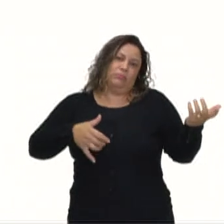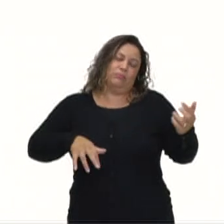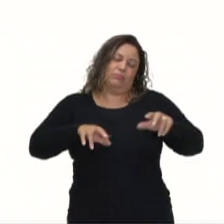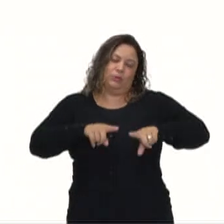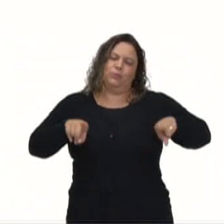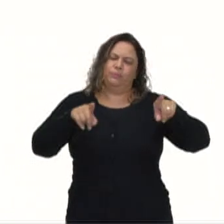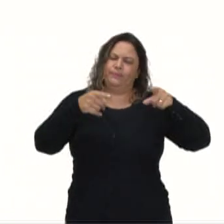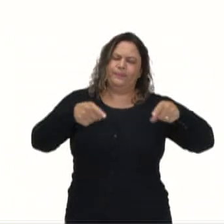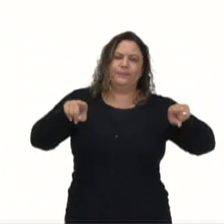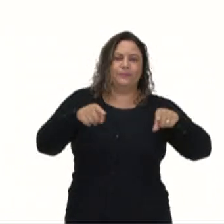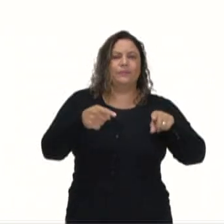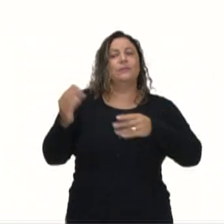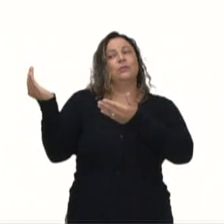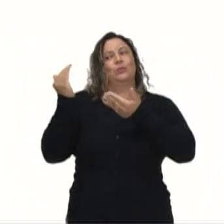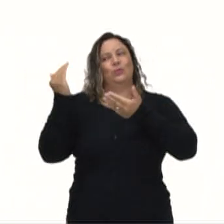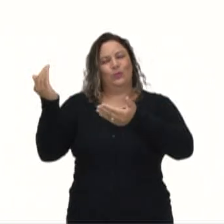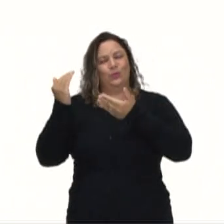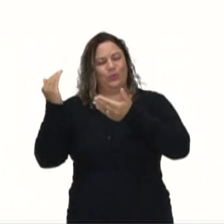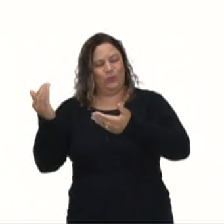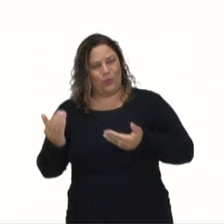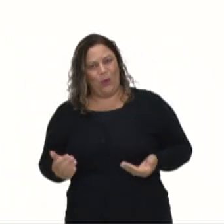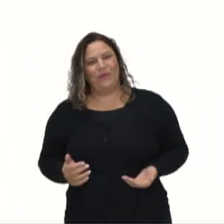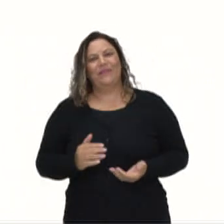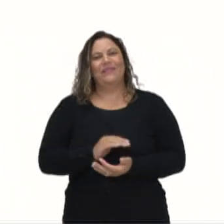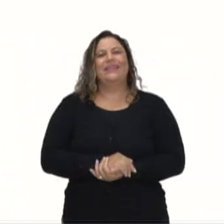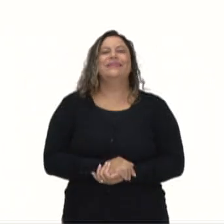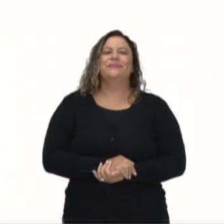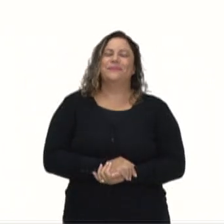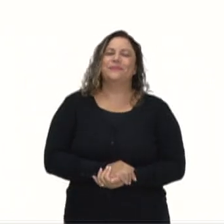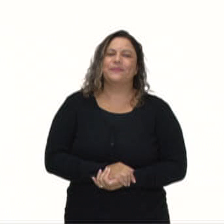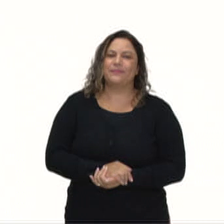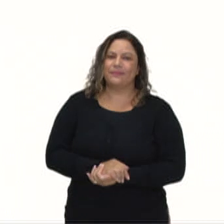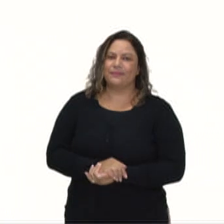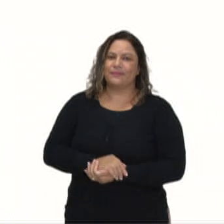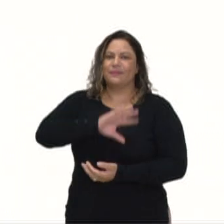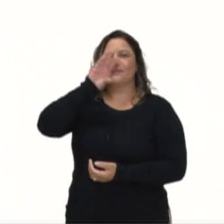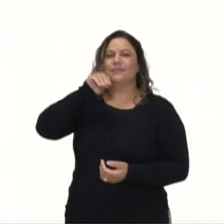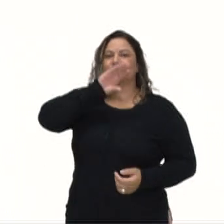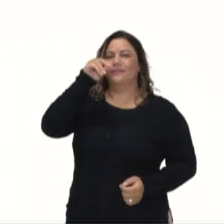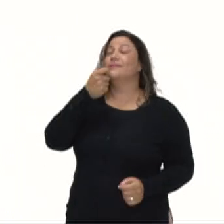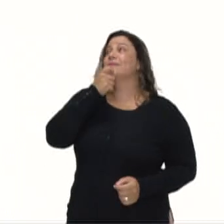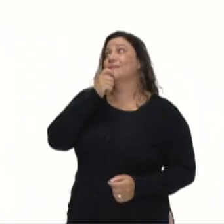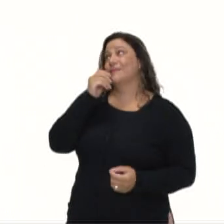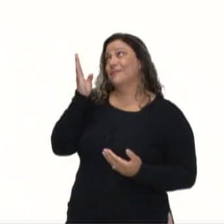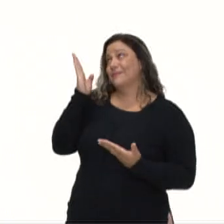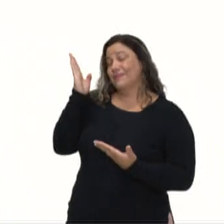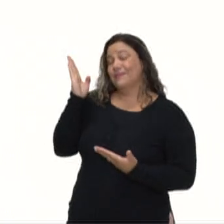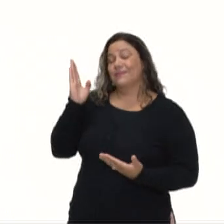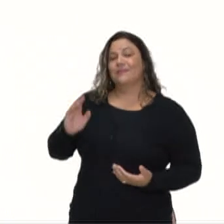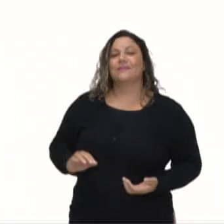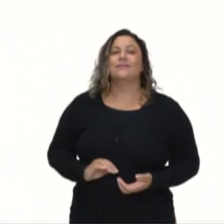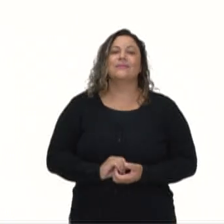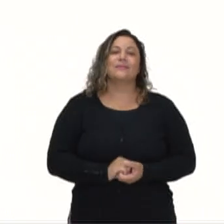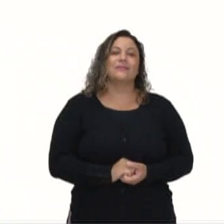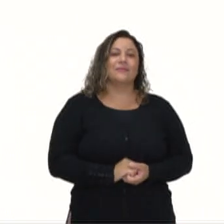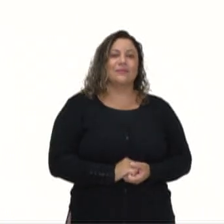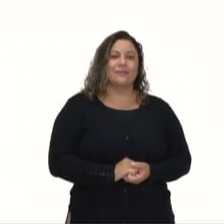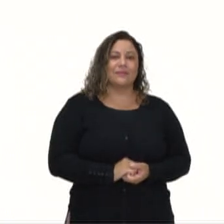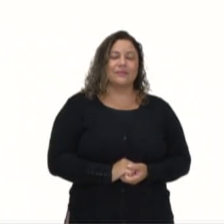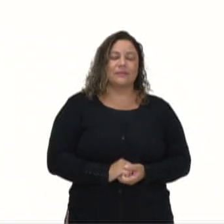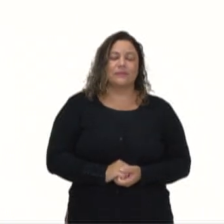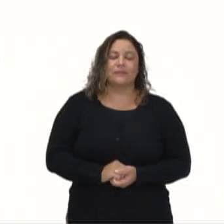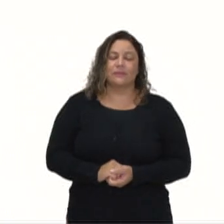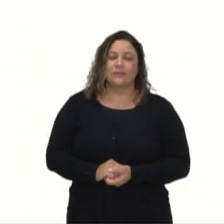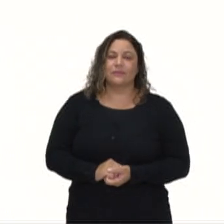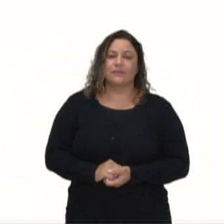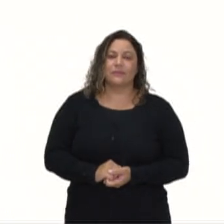talent for it. But I love writing. I think you have to do what you do best and what you enjoy, and